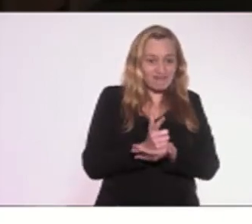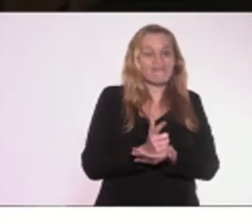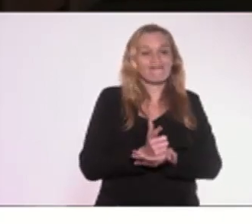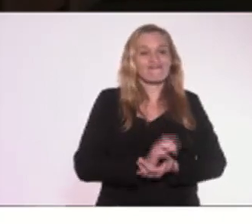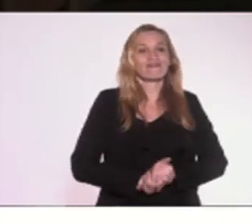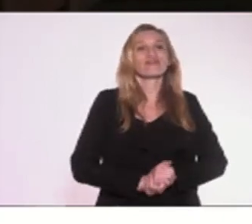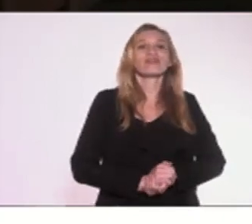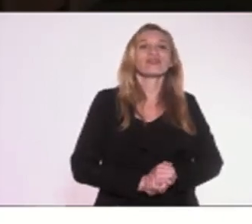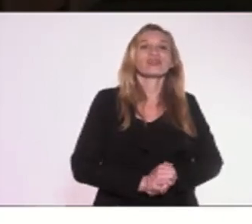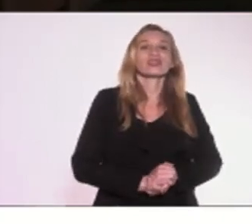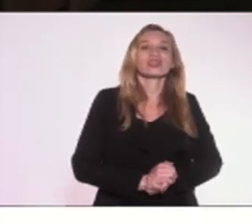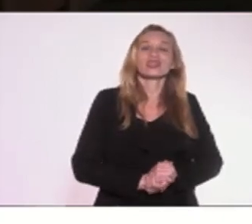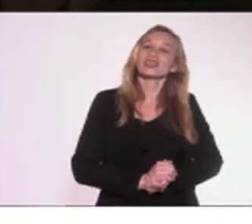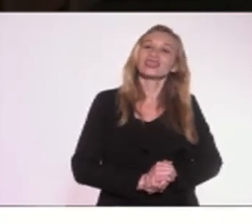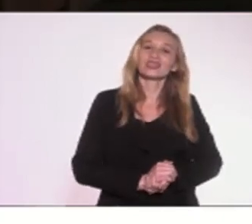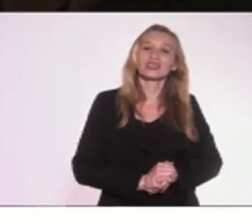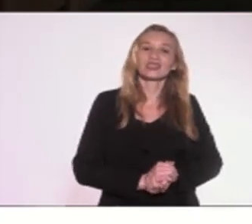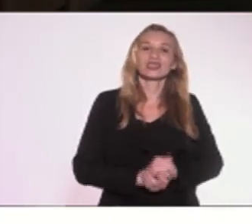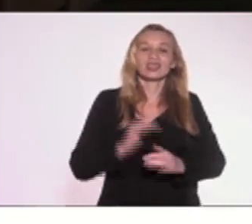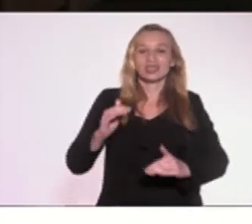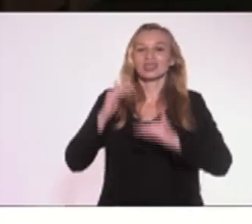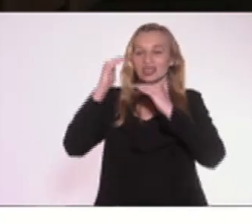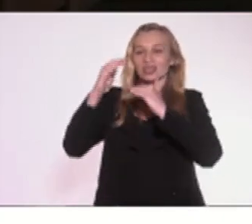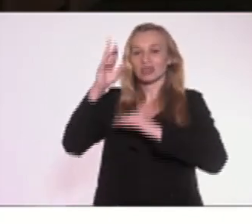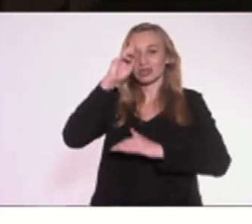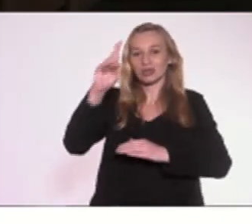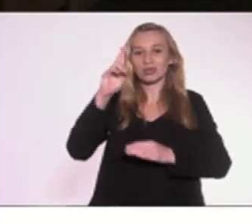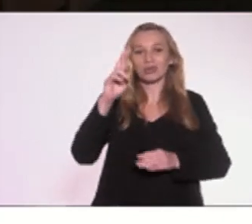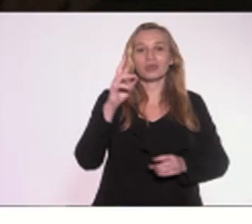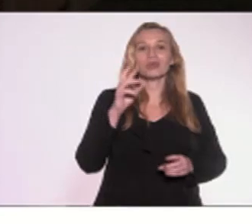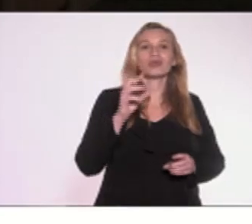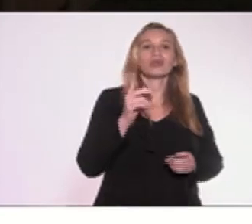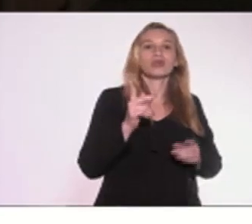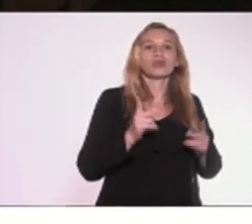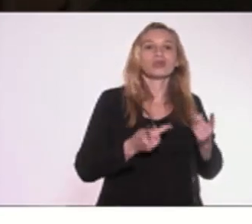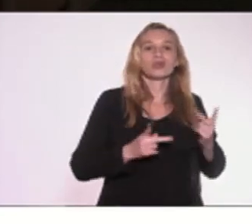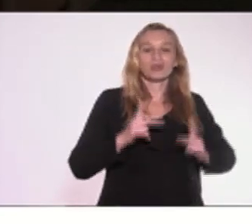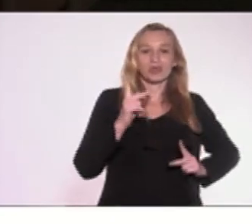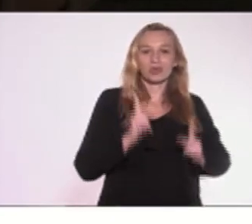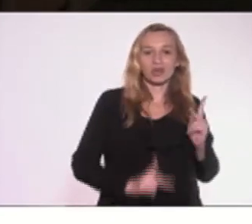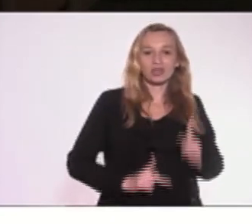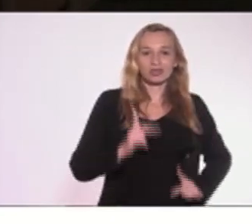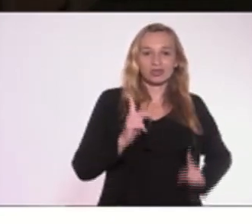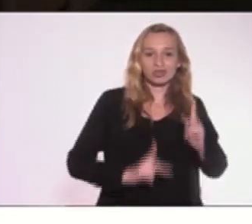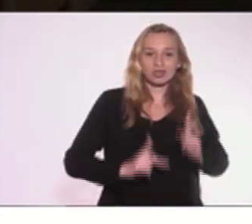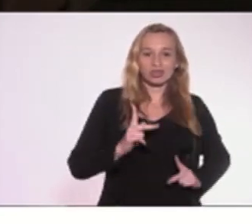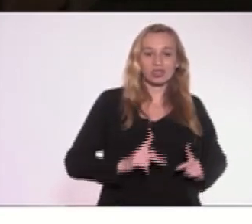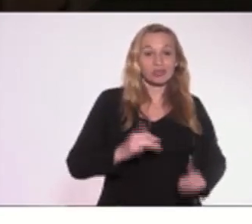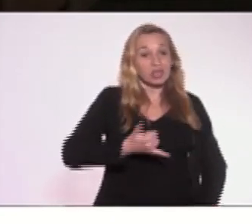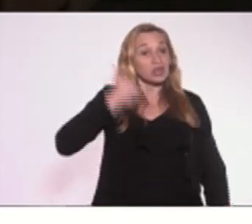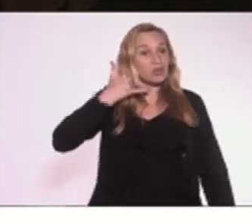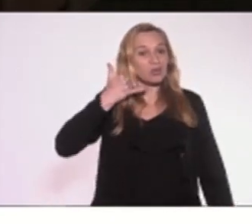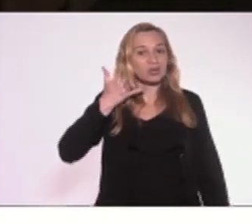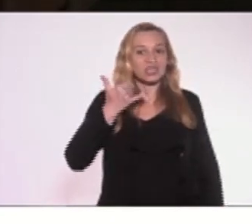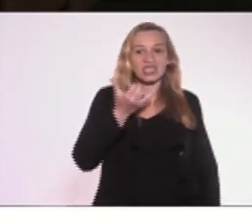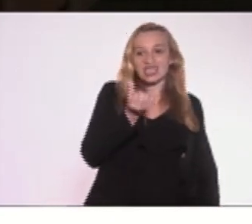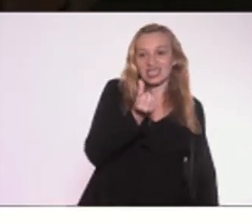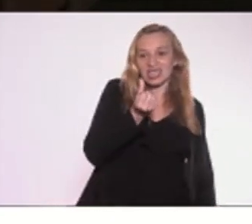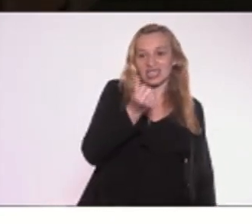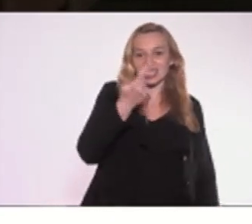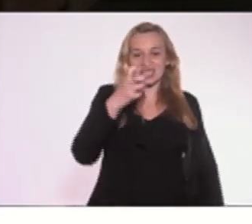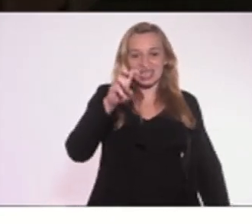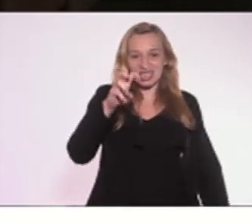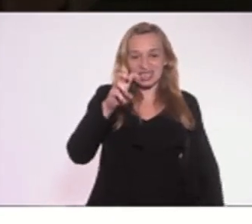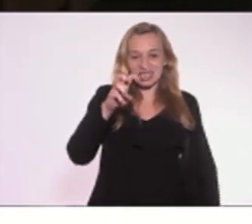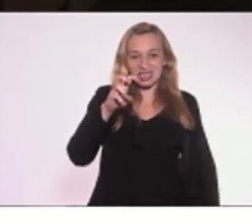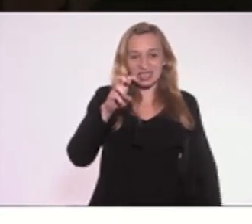Excelentíssimo senhor procurador de justiça, Eduardo Gussen, me ligou às 6h15 da manhã. Eu acordei 6h12 e